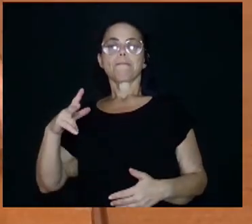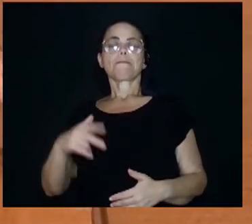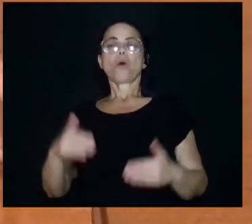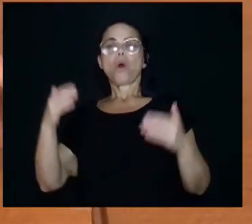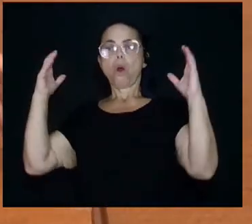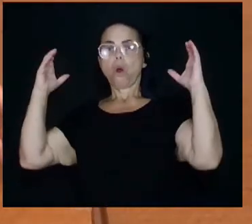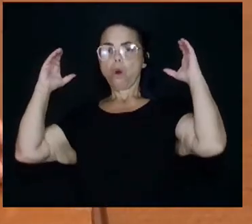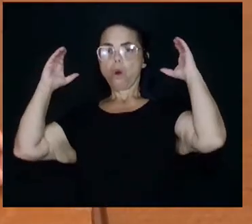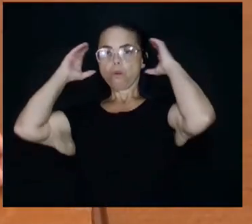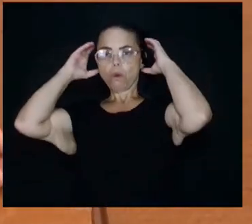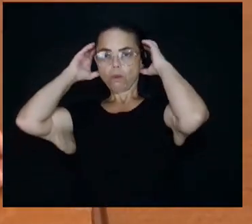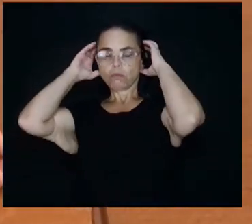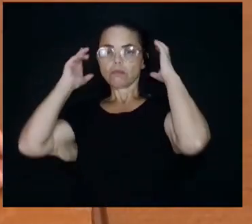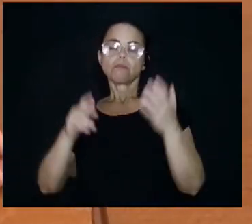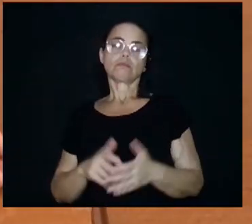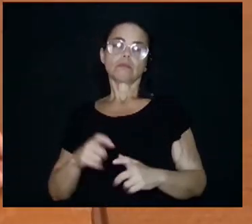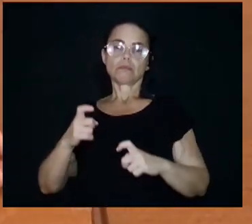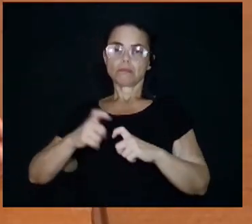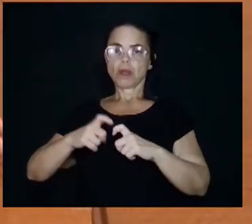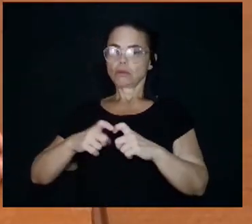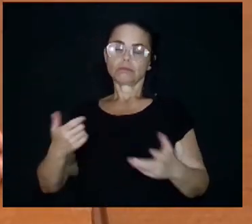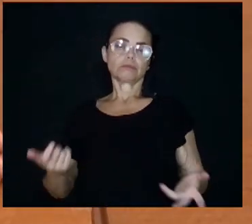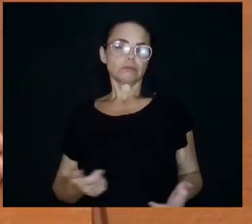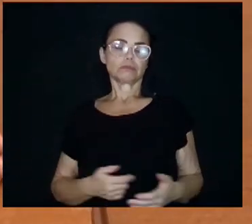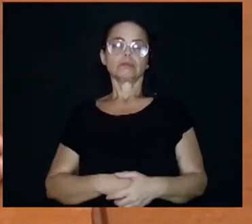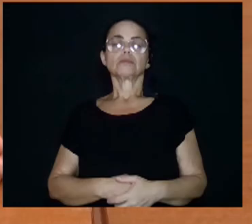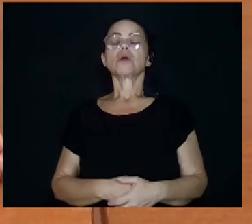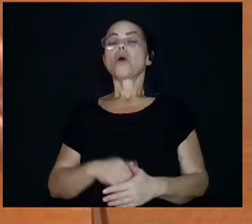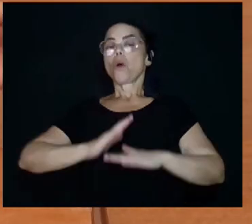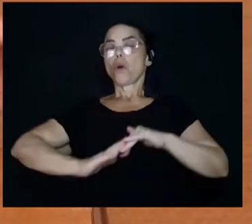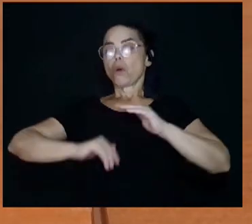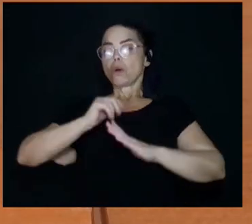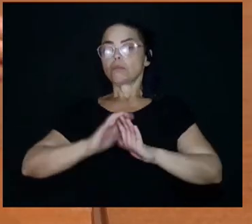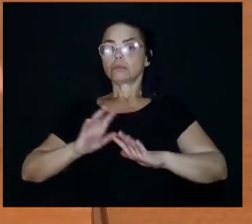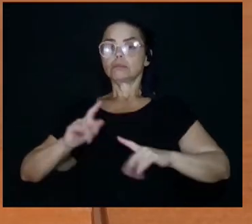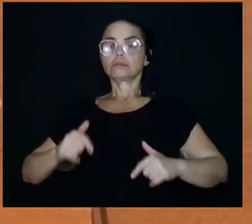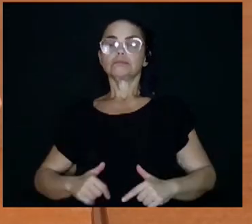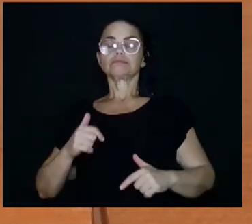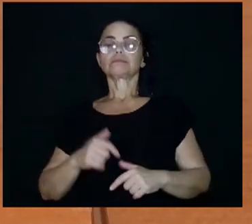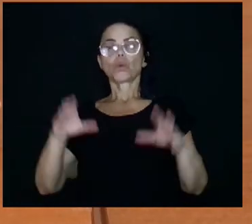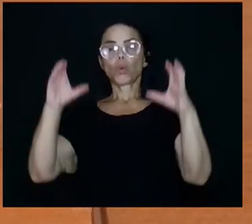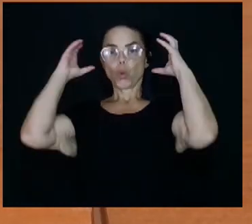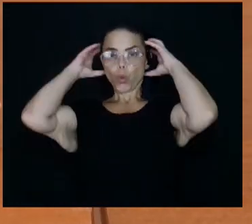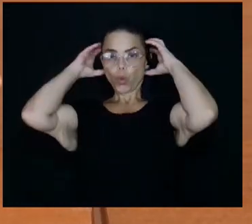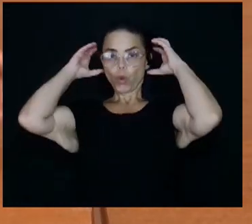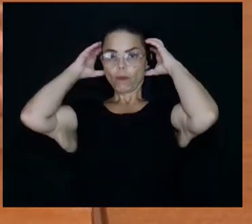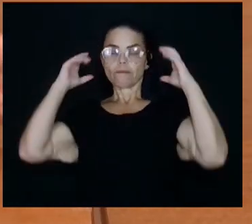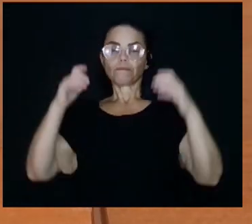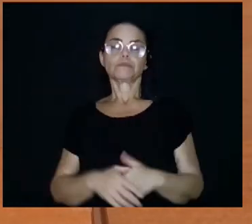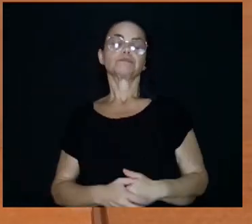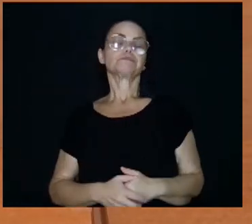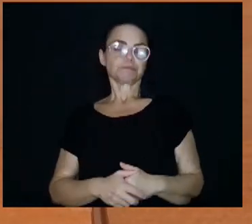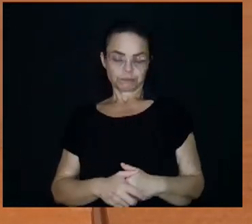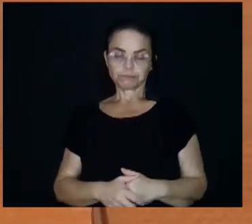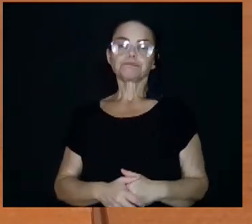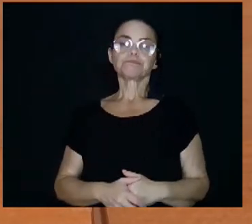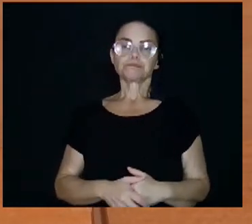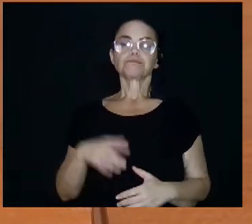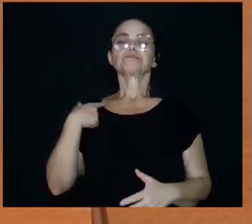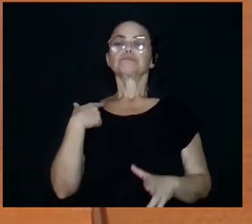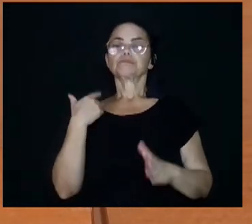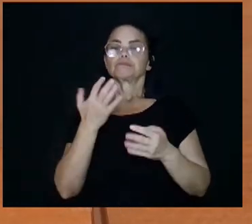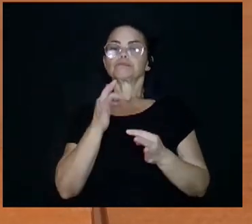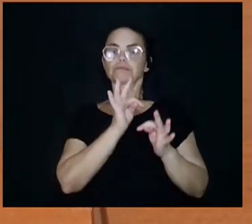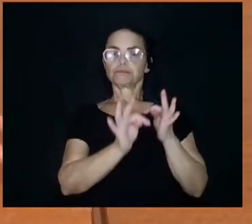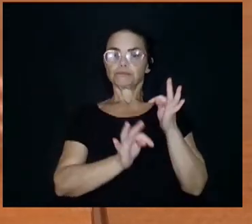diversas outras áreas que o profissional atua, da fonoaudiologia, menos ainda para o tratamento da pessoa